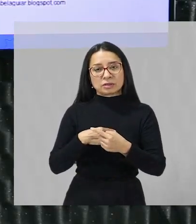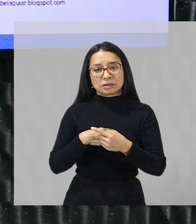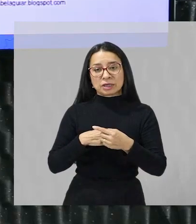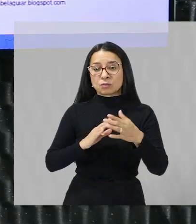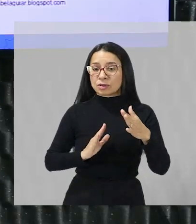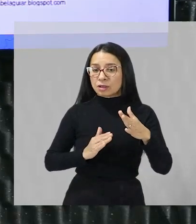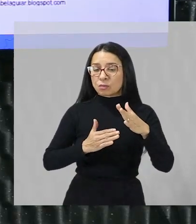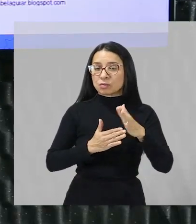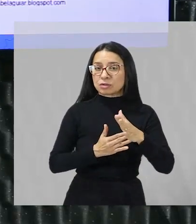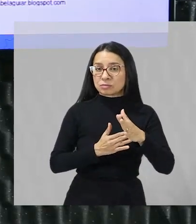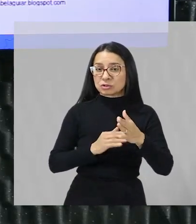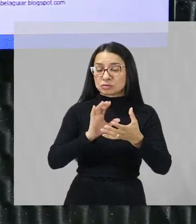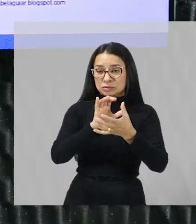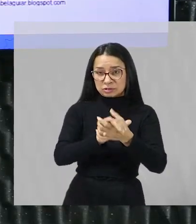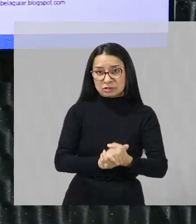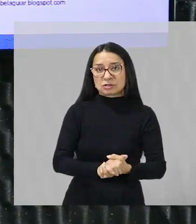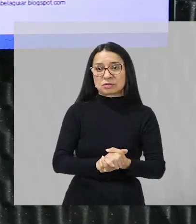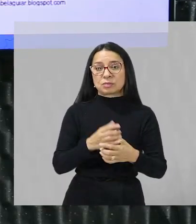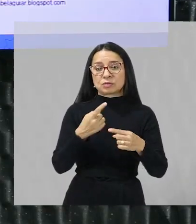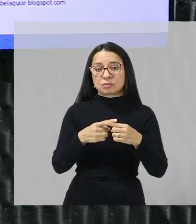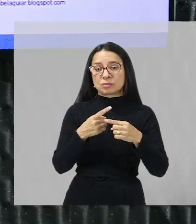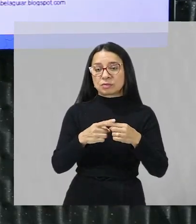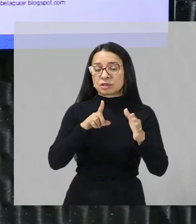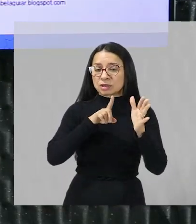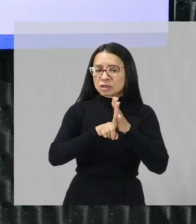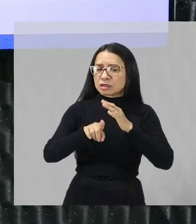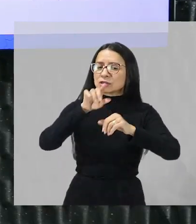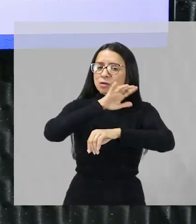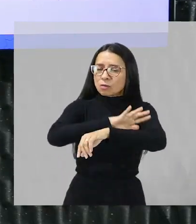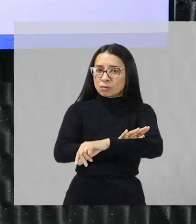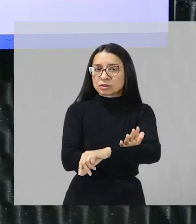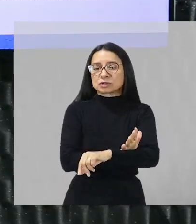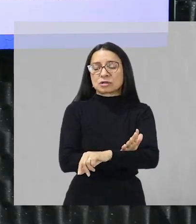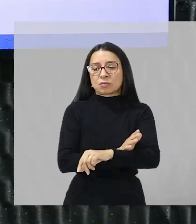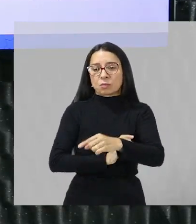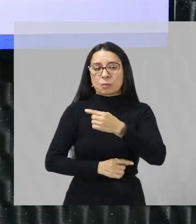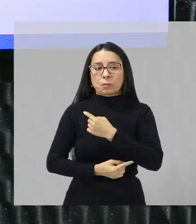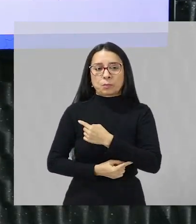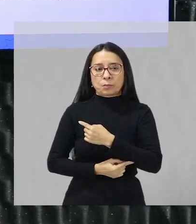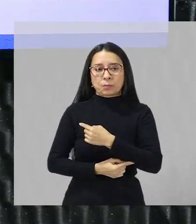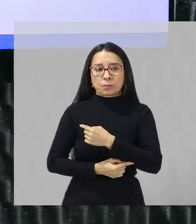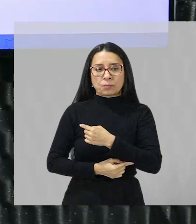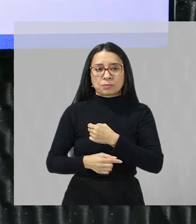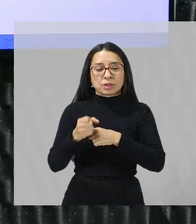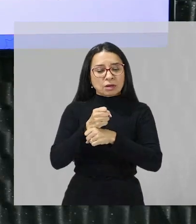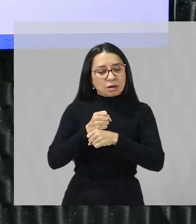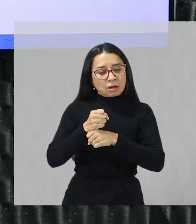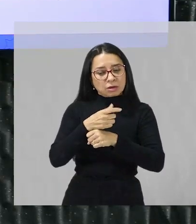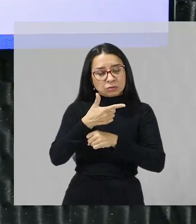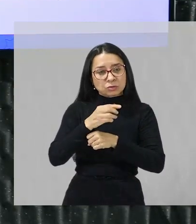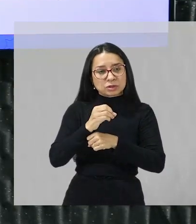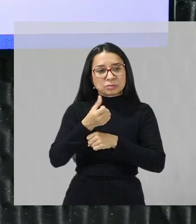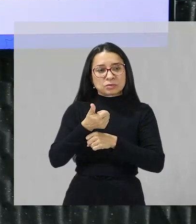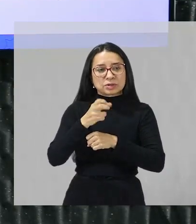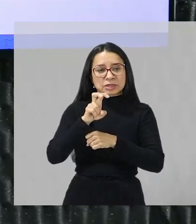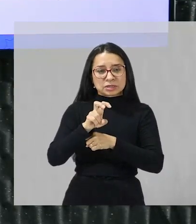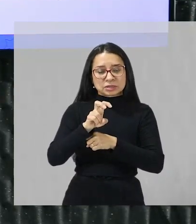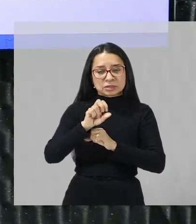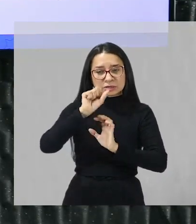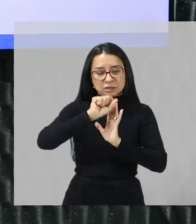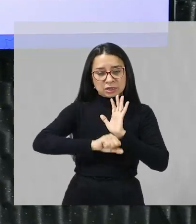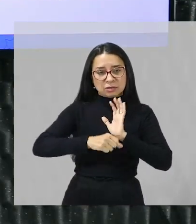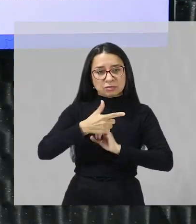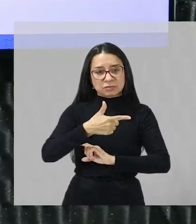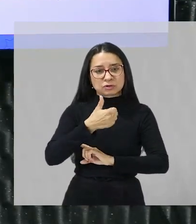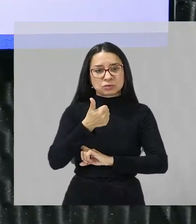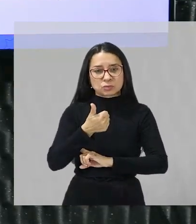texto é exatamente apresentar essa perspectiva. Vamos para a pergunta. A partir da análise da tirinha,